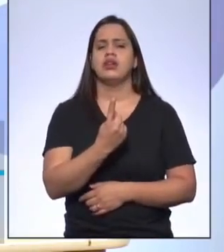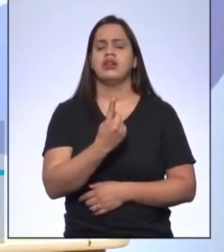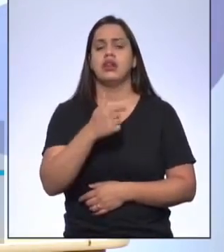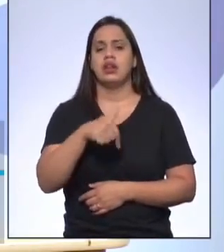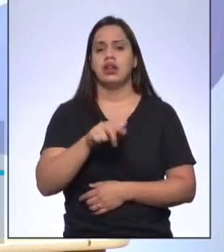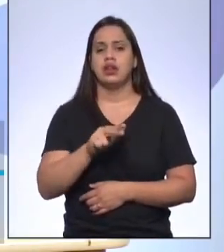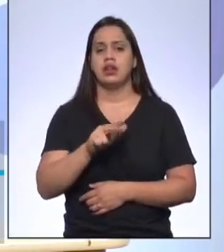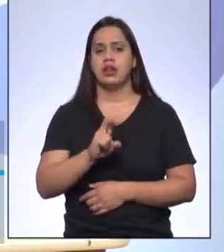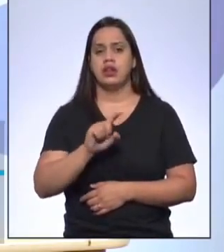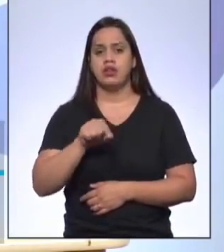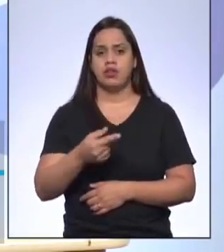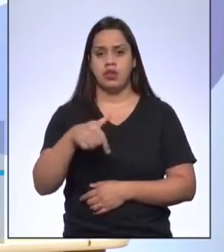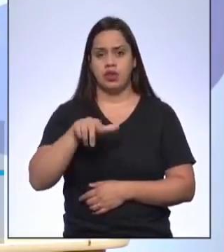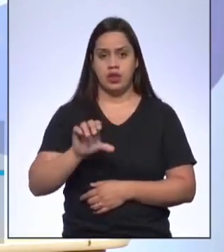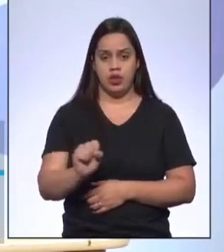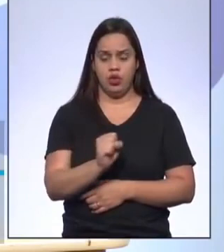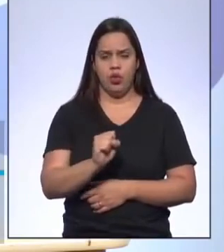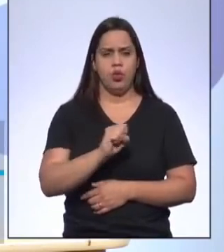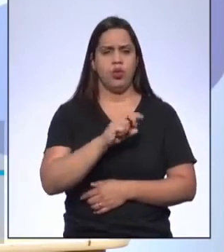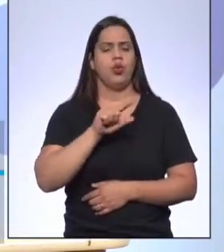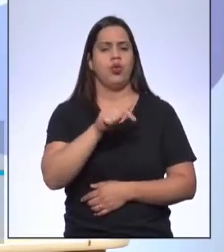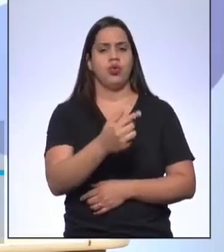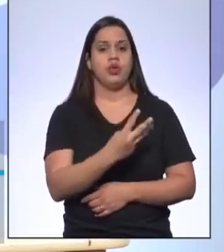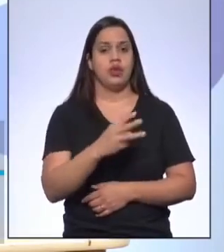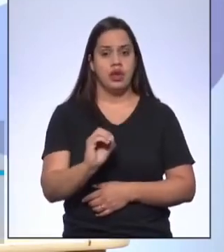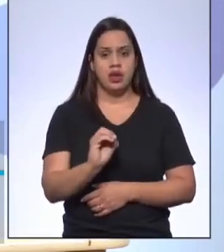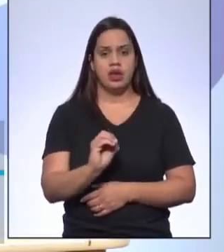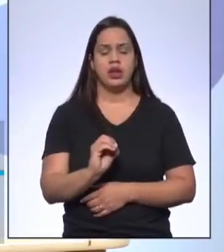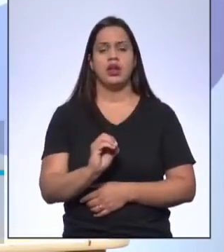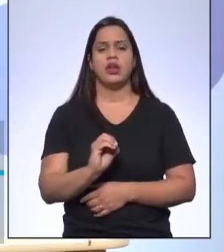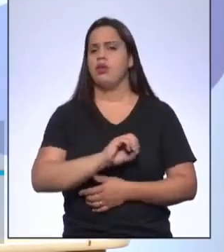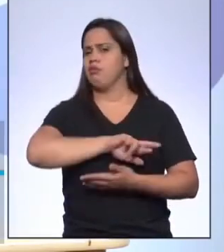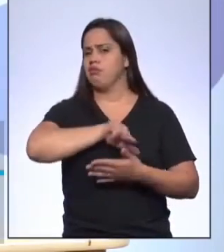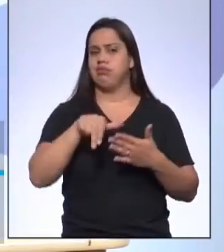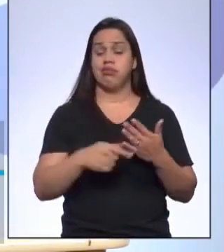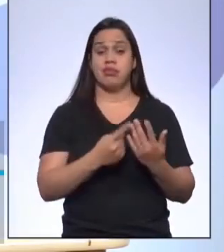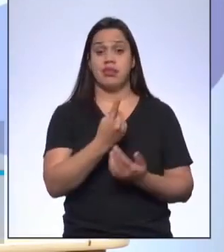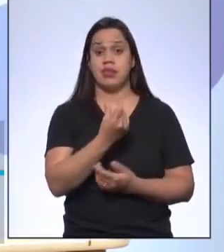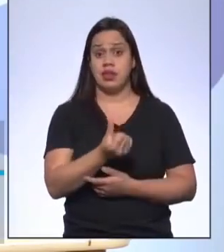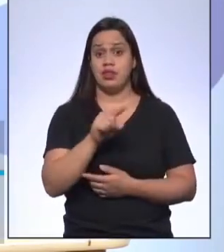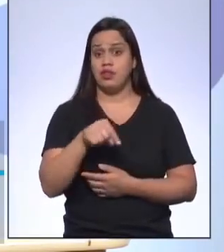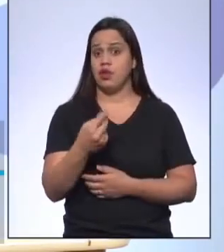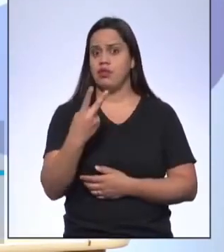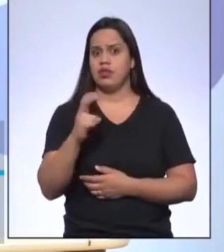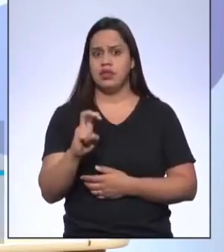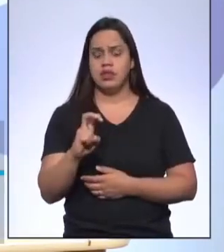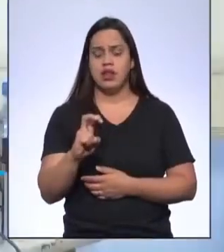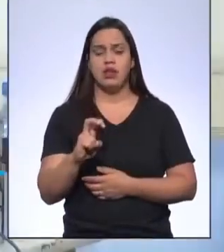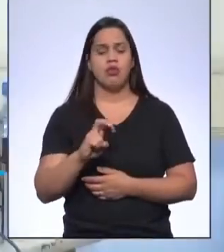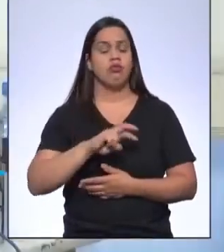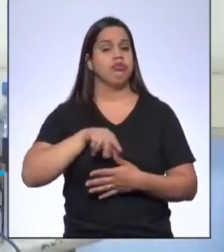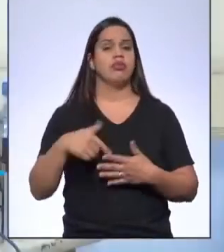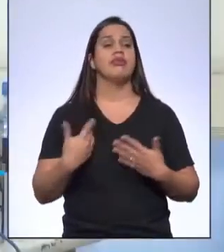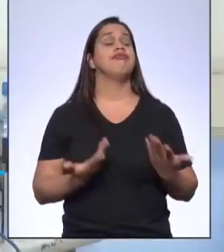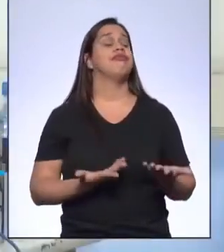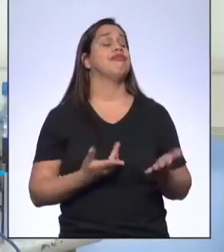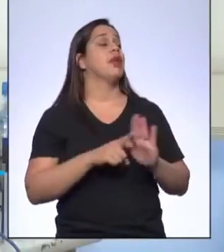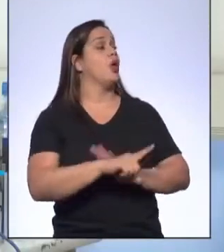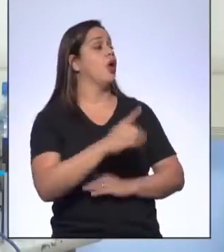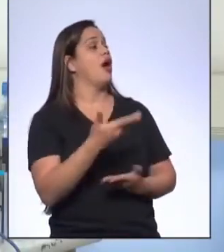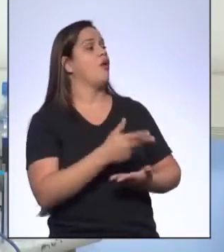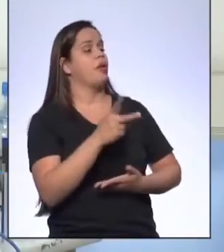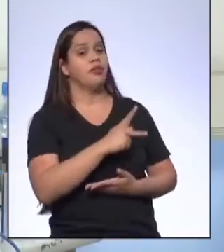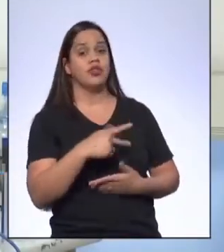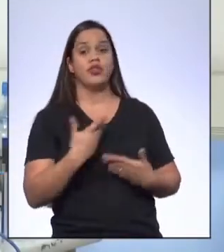168,78, 30, várias respostas, 16,25. E agora, Jonas? Vamos tentar, então, construir, né,